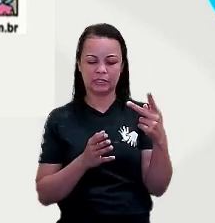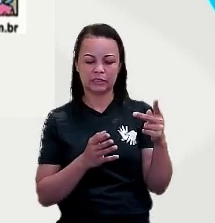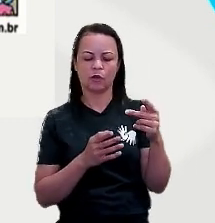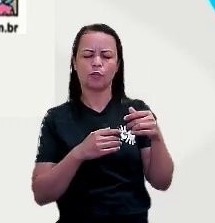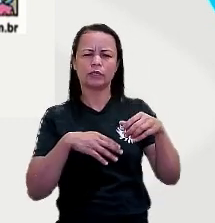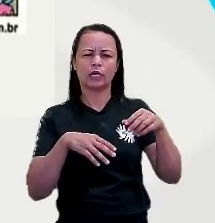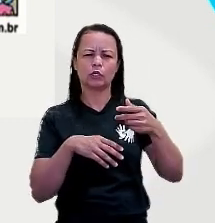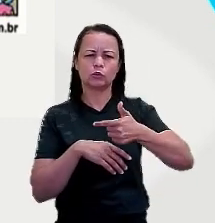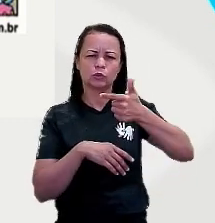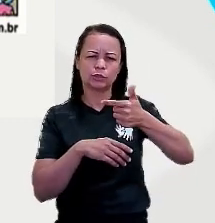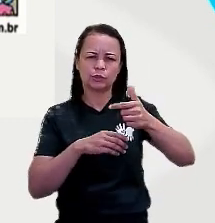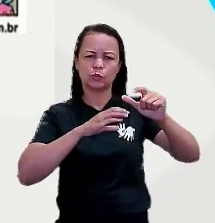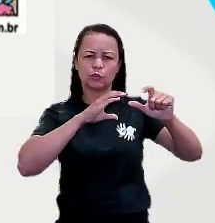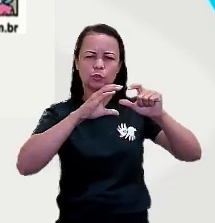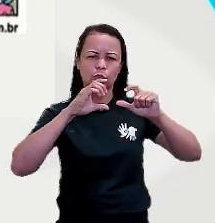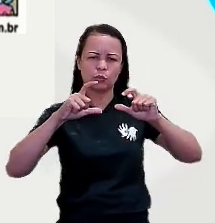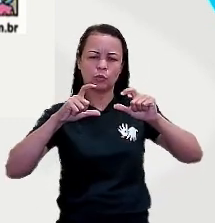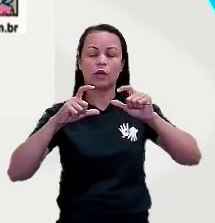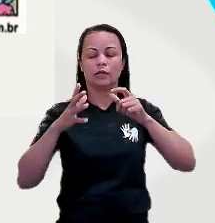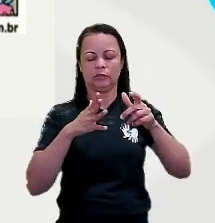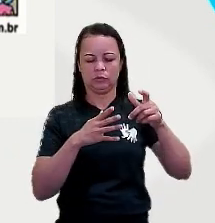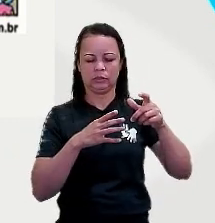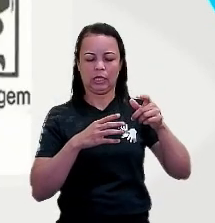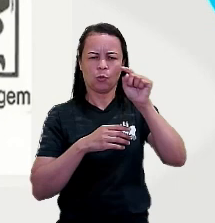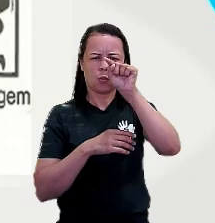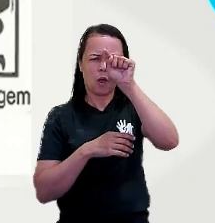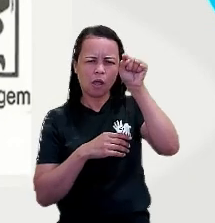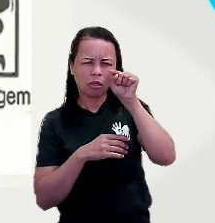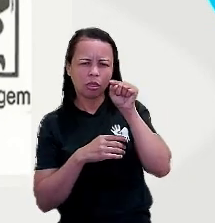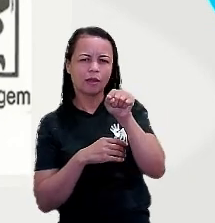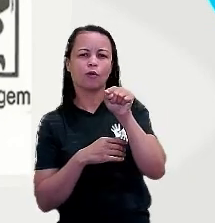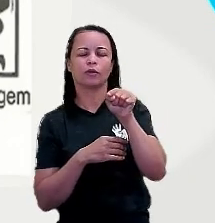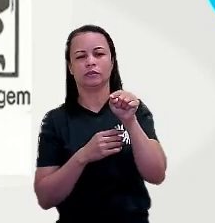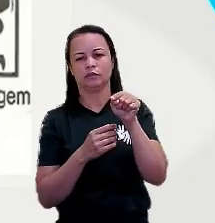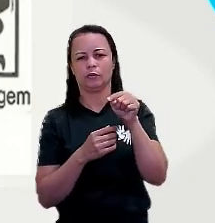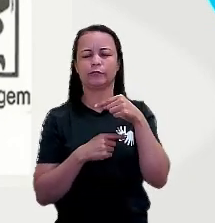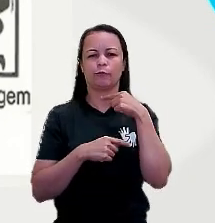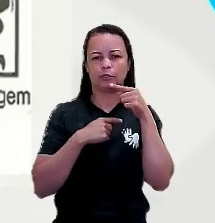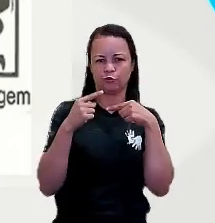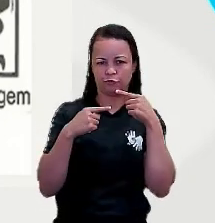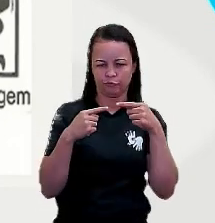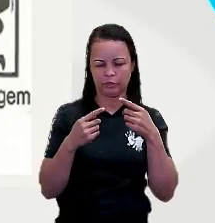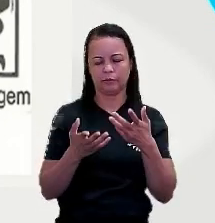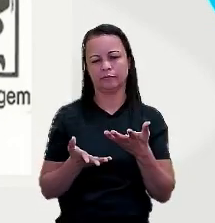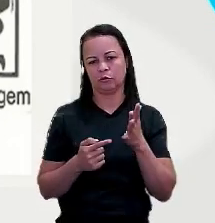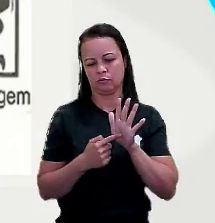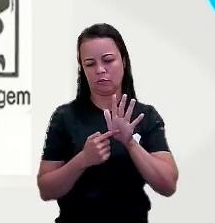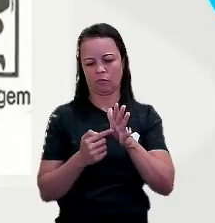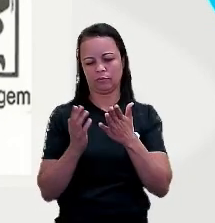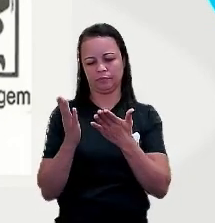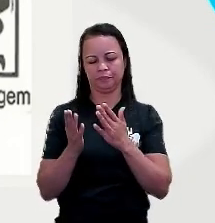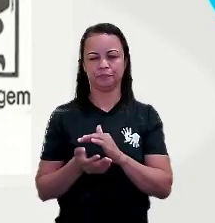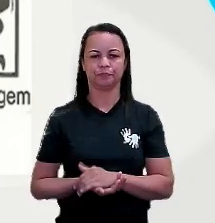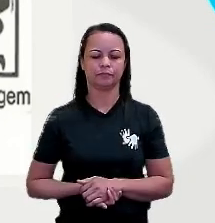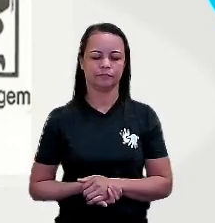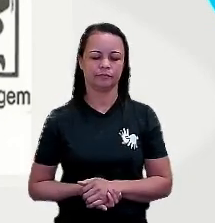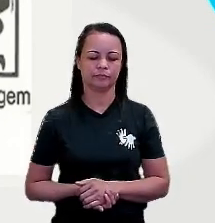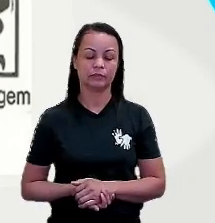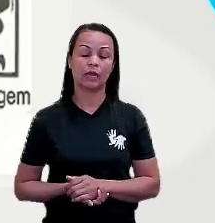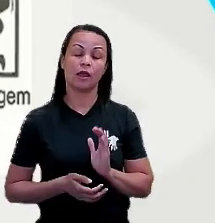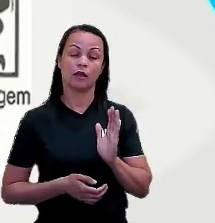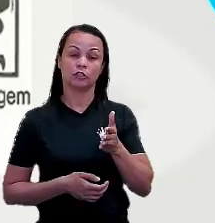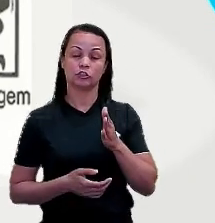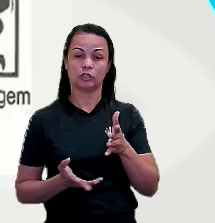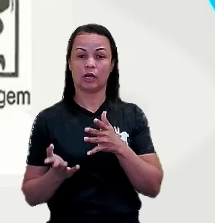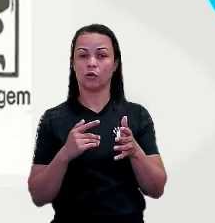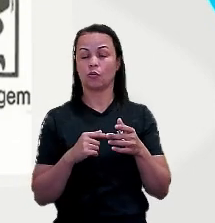o balão com a interrogação. É uma dúvida que ele ficou. Então, a gente faz dessa forma. Já quando o